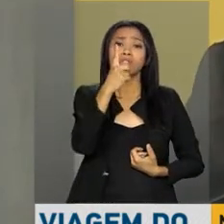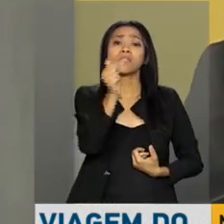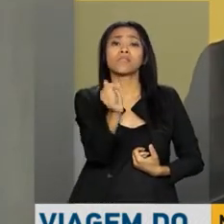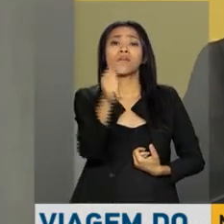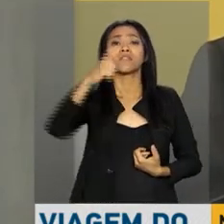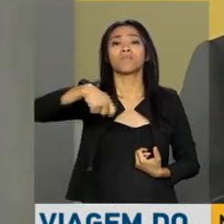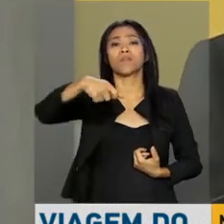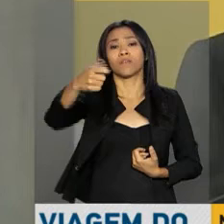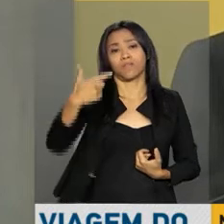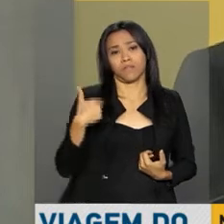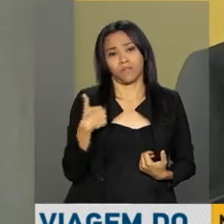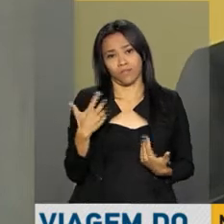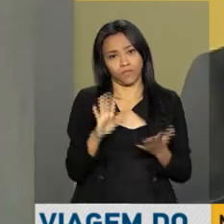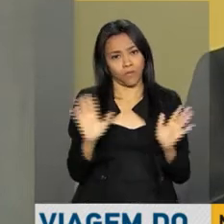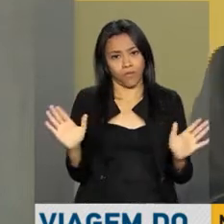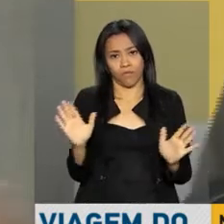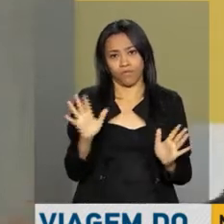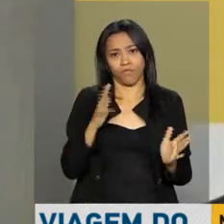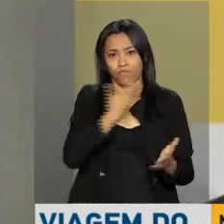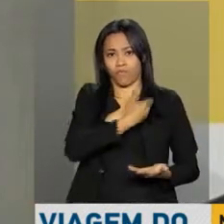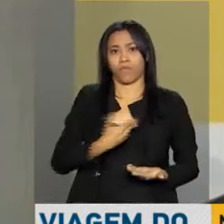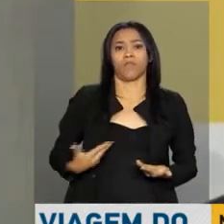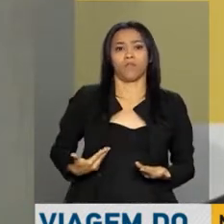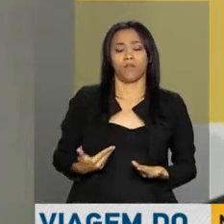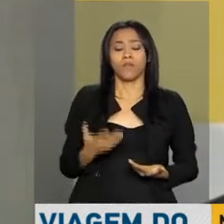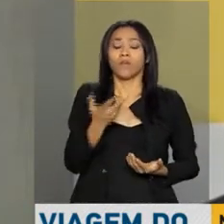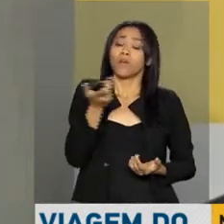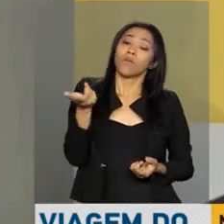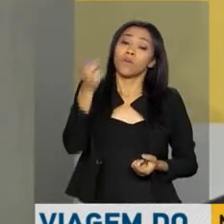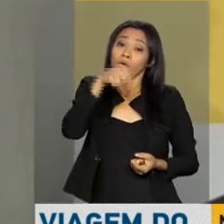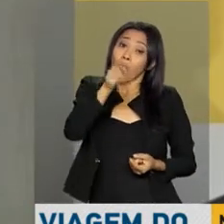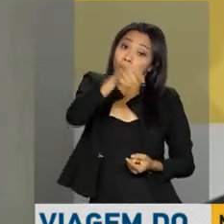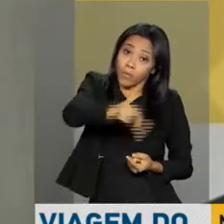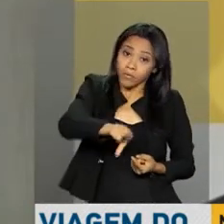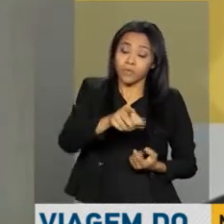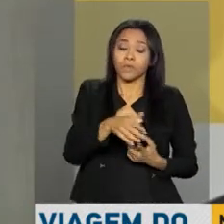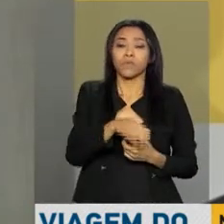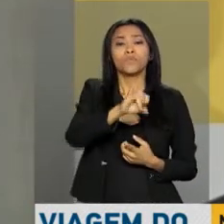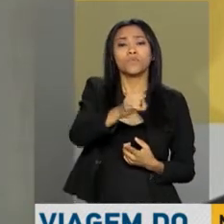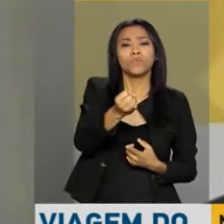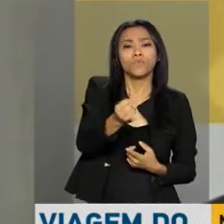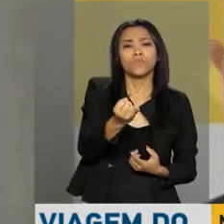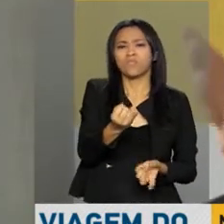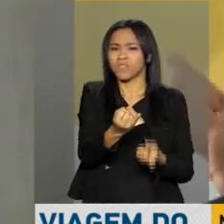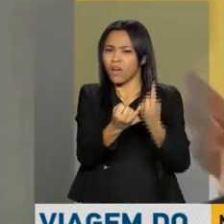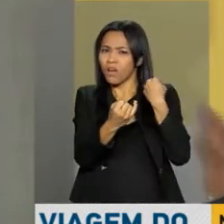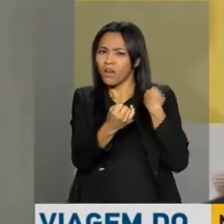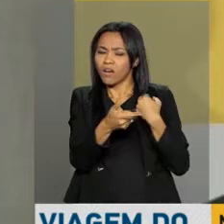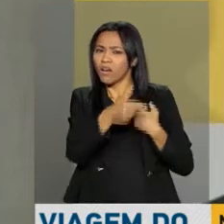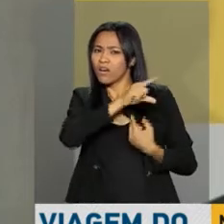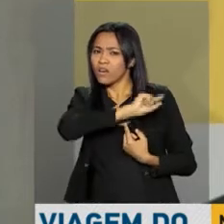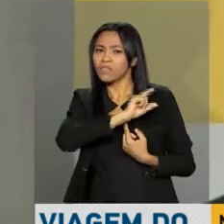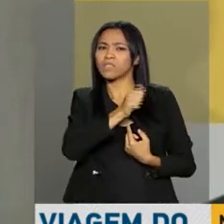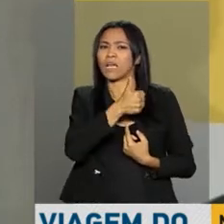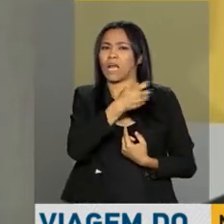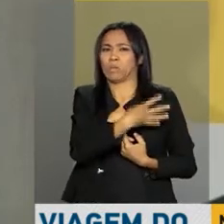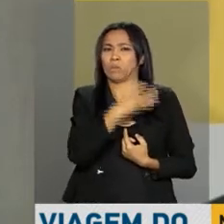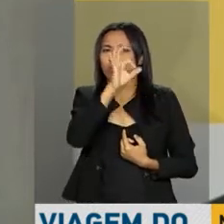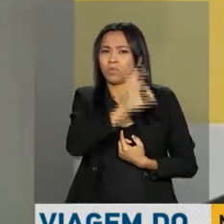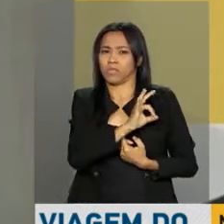meses e os juros por isso que haviam atingido mais de 14%